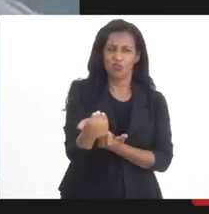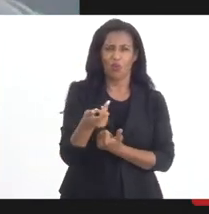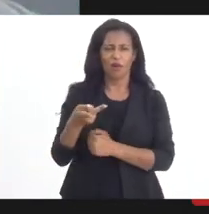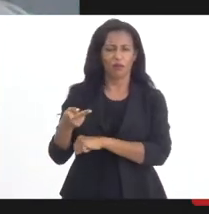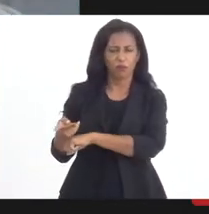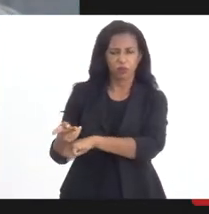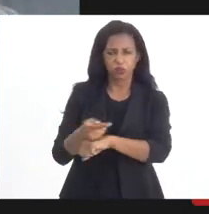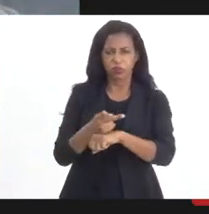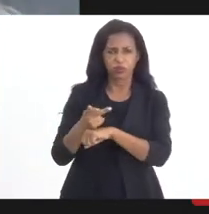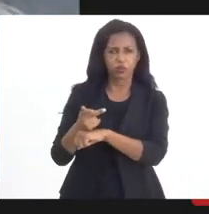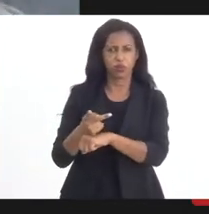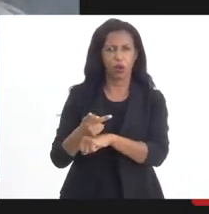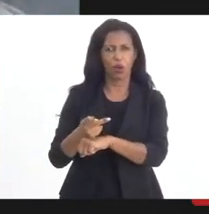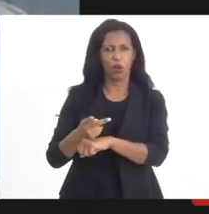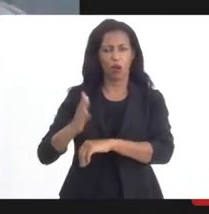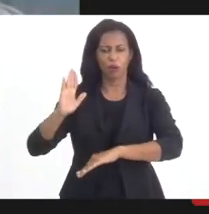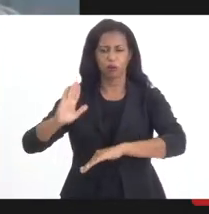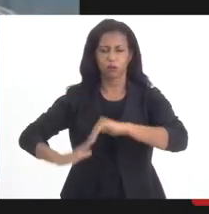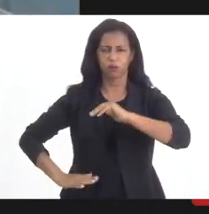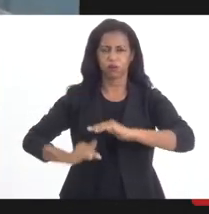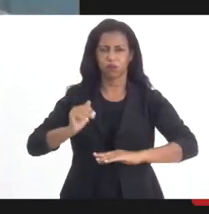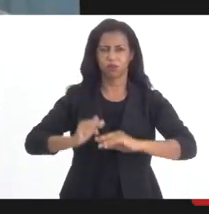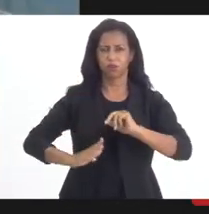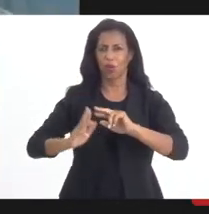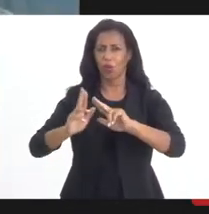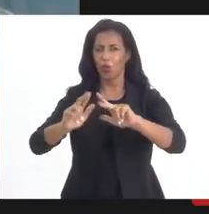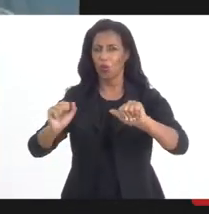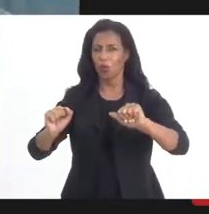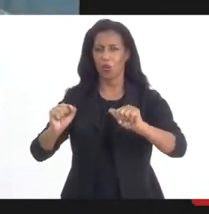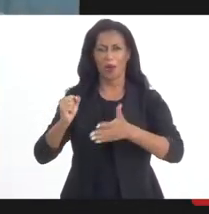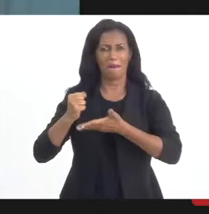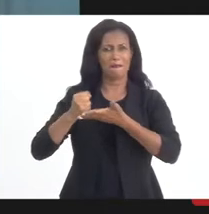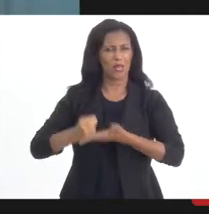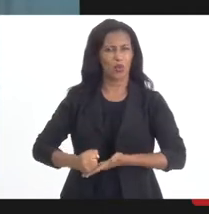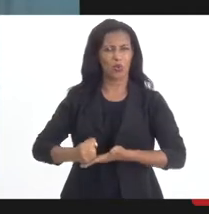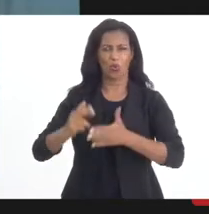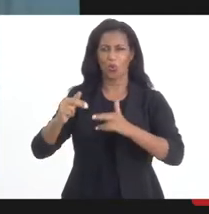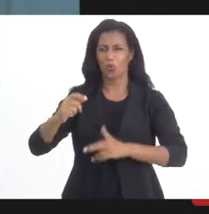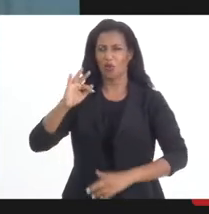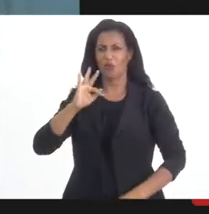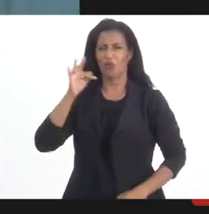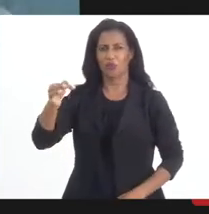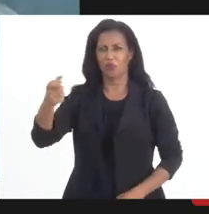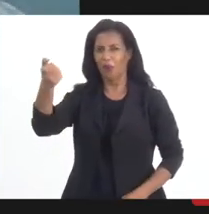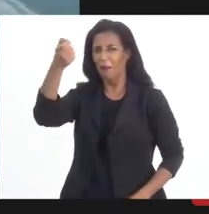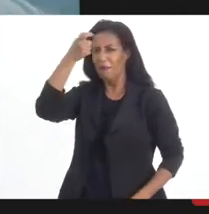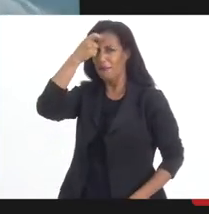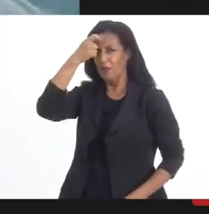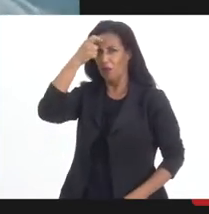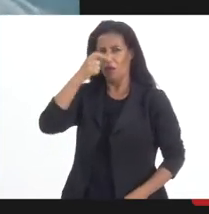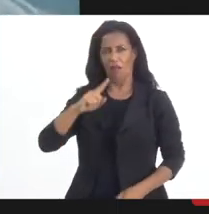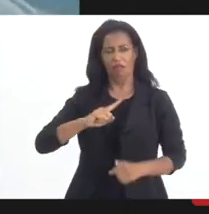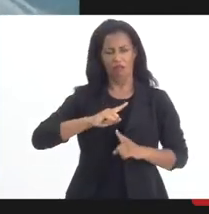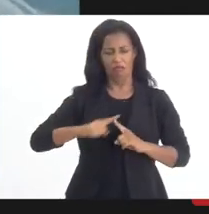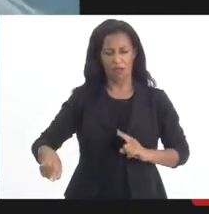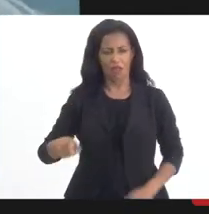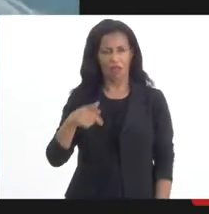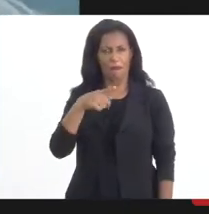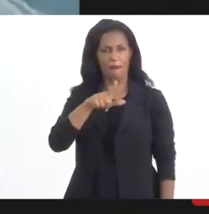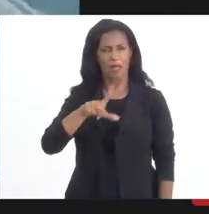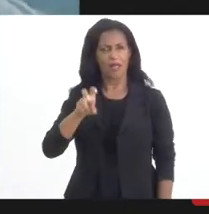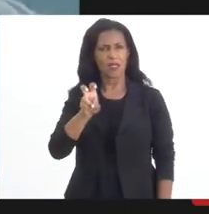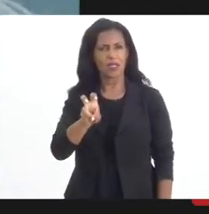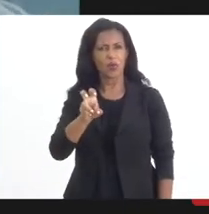sua qualificação. Isso nunca pesou e não pesará na minha consciência. Negar o PL 5071